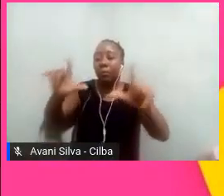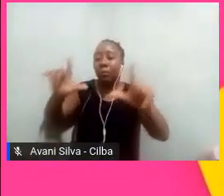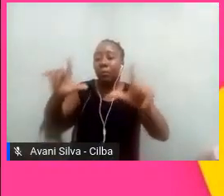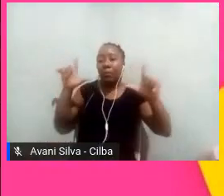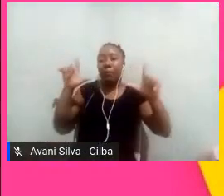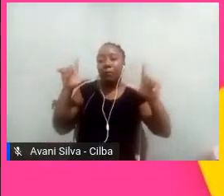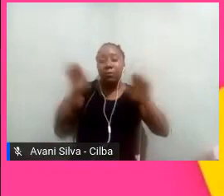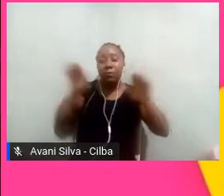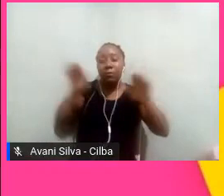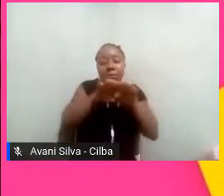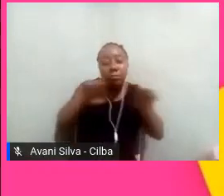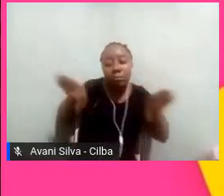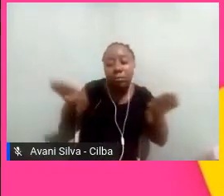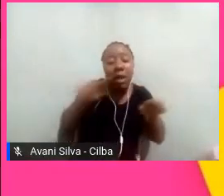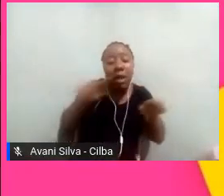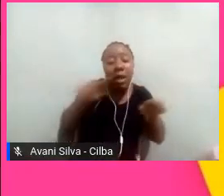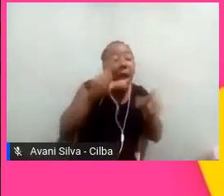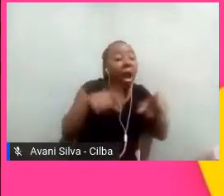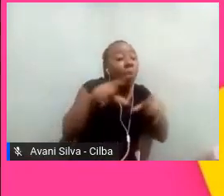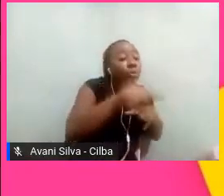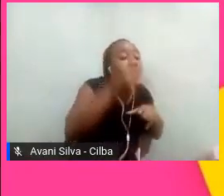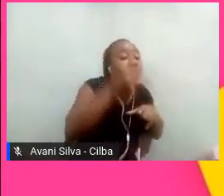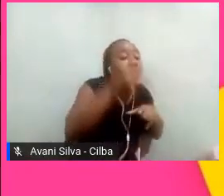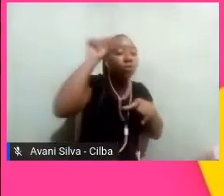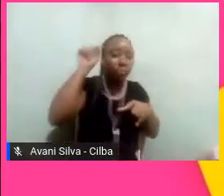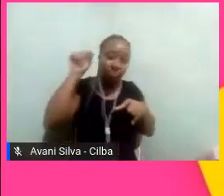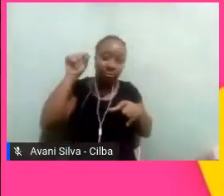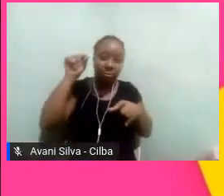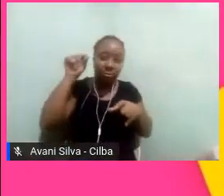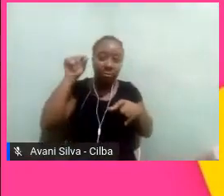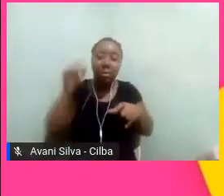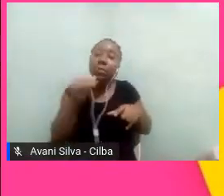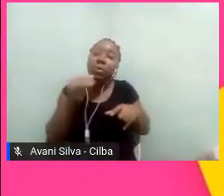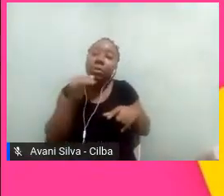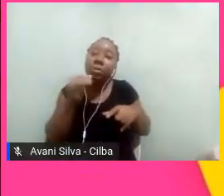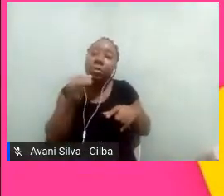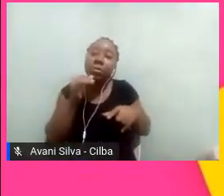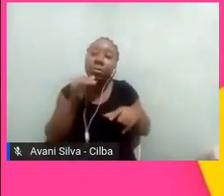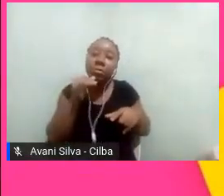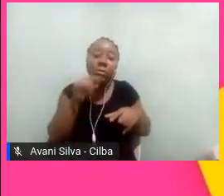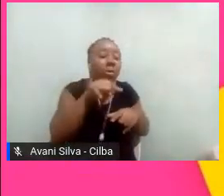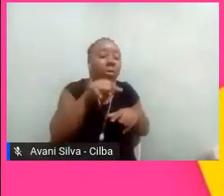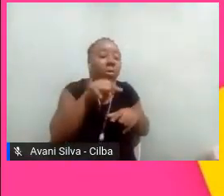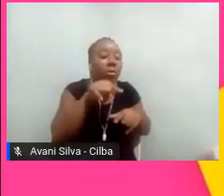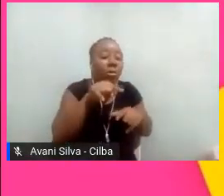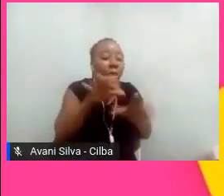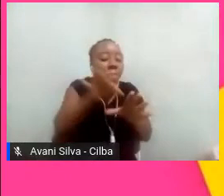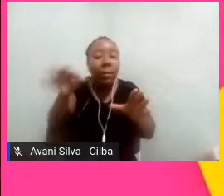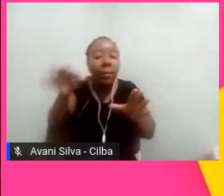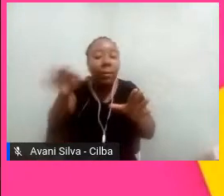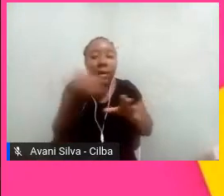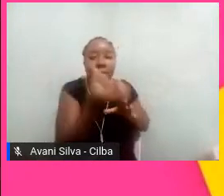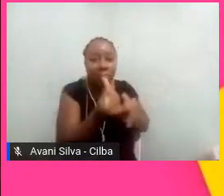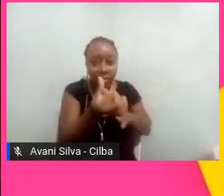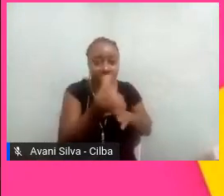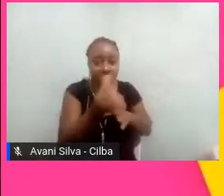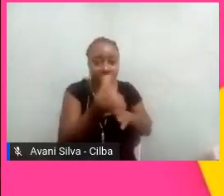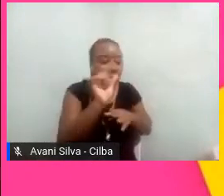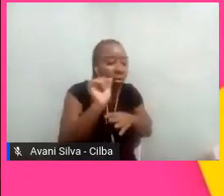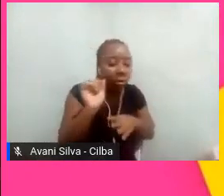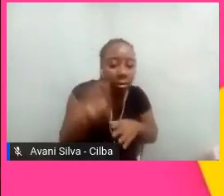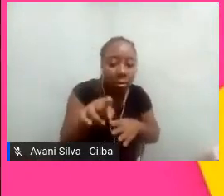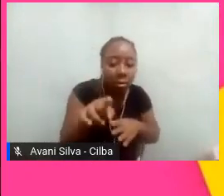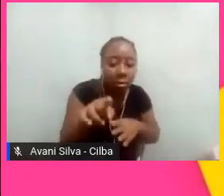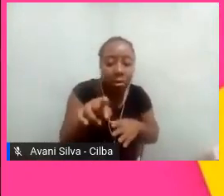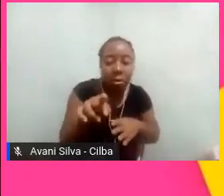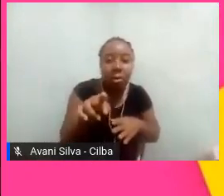que está o objeto. Por exemplo, essa parte aqui, ó, o item que está na página 6. Se eu clico no item da página